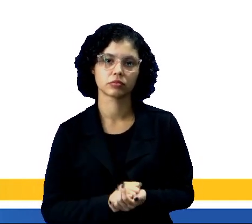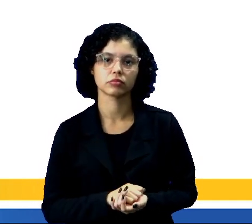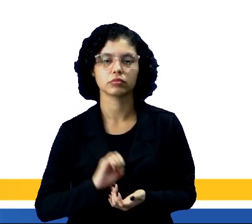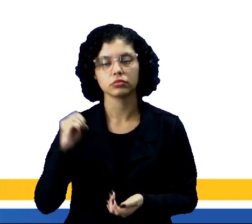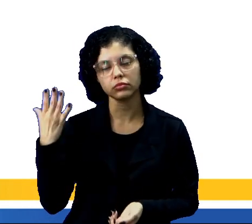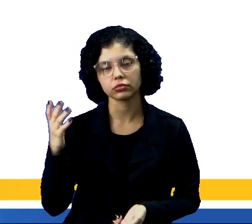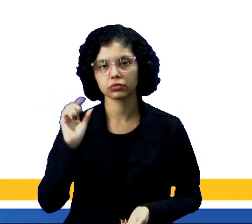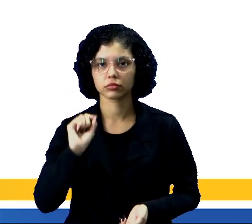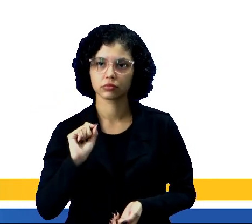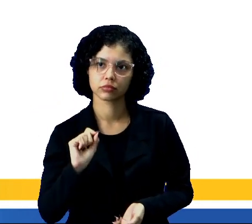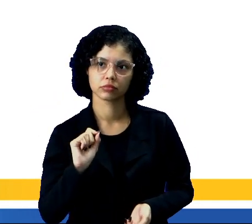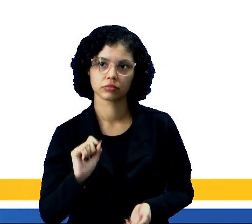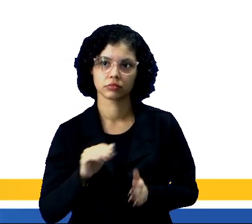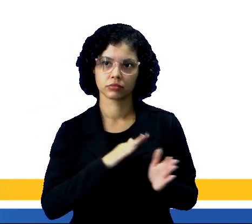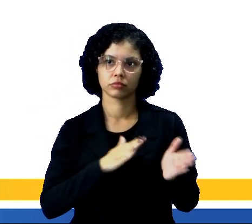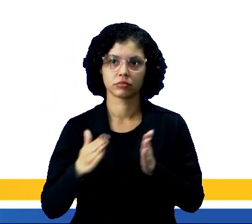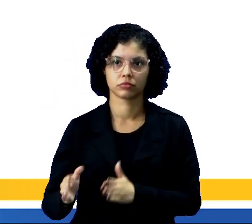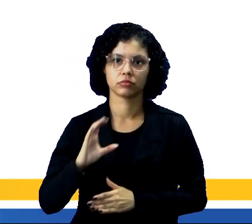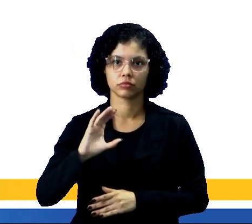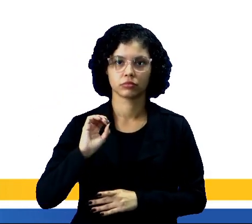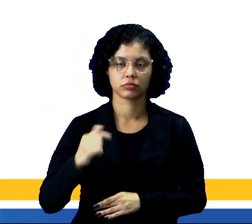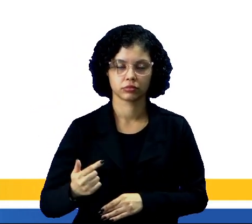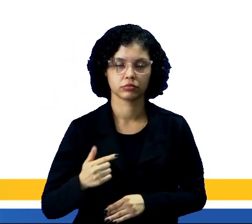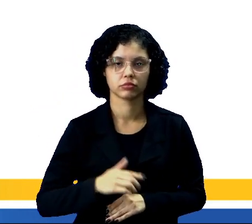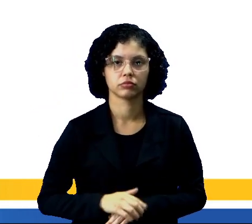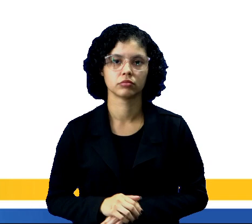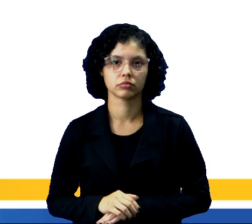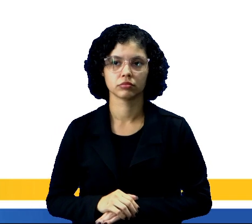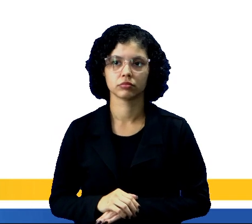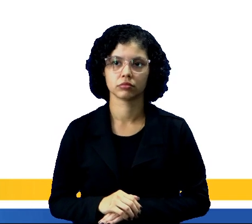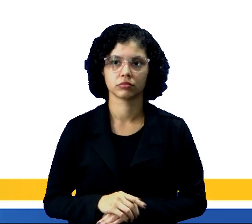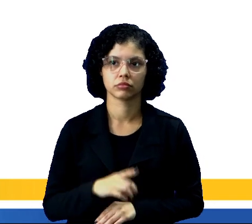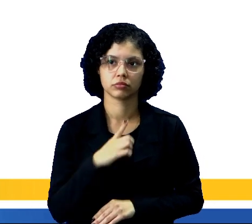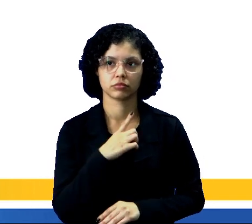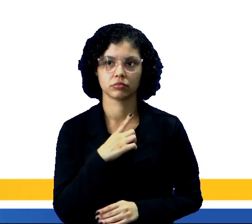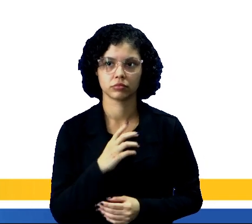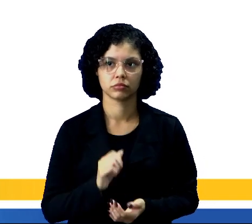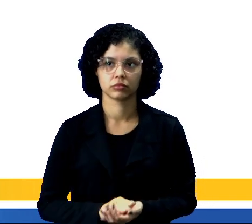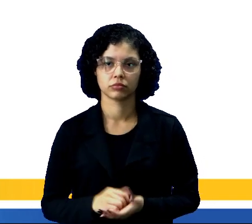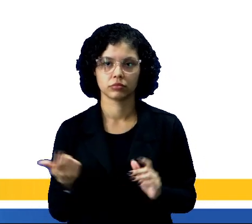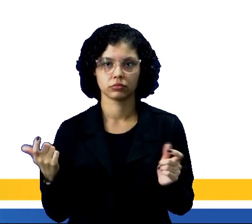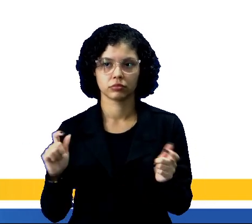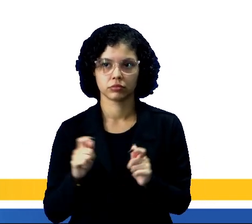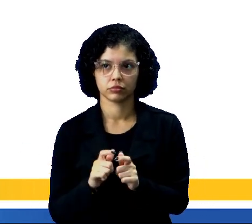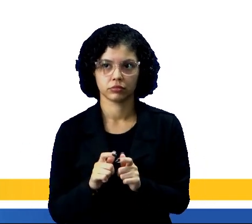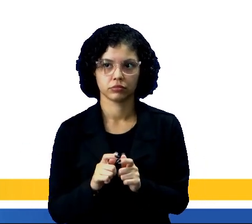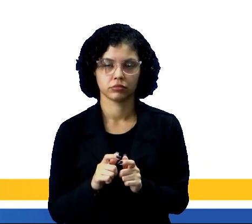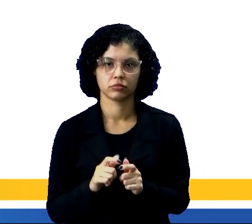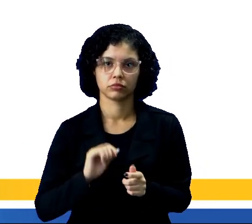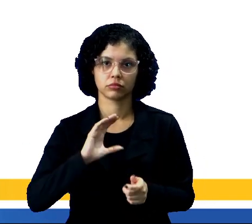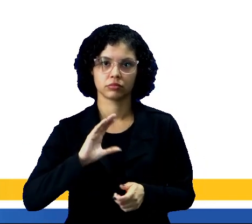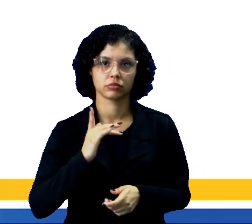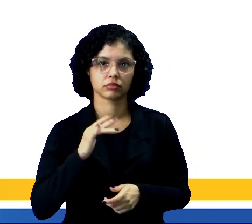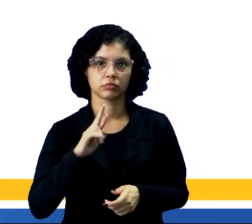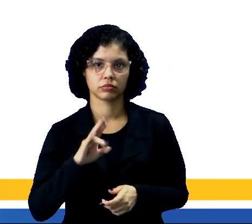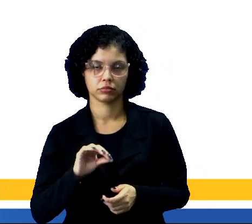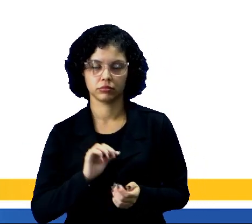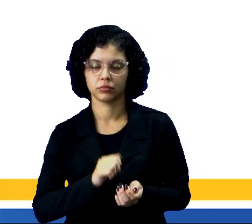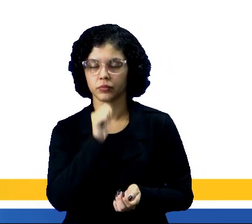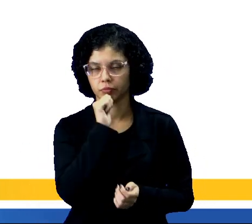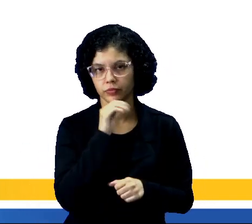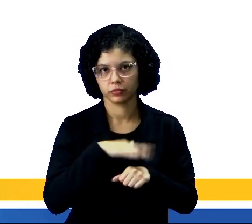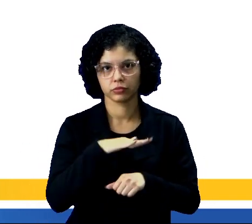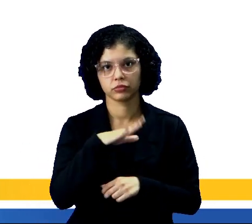nesse caso ele faz parte do CO2, e depois nós temos a redução aí desse carbono, formando